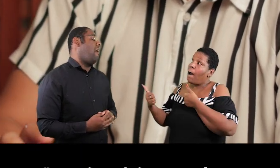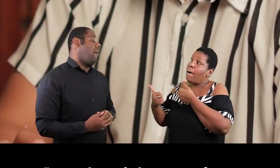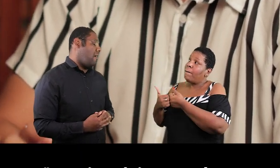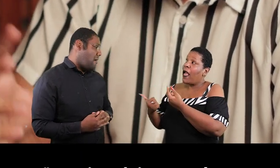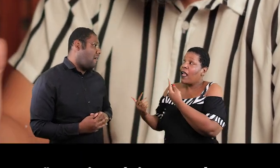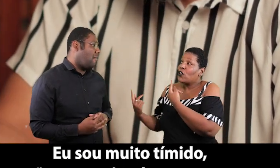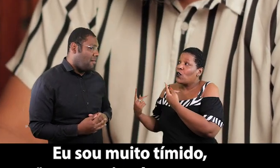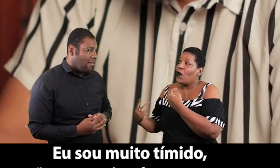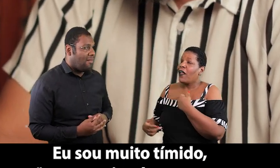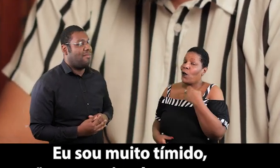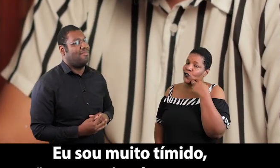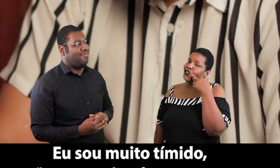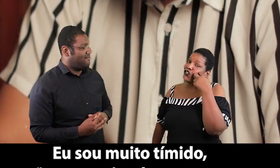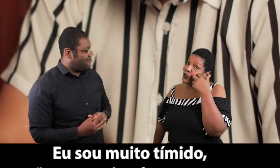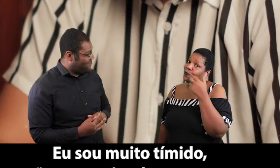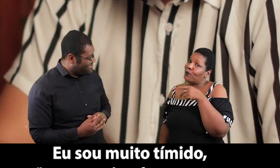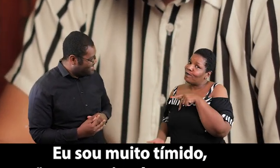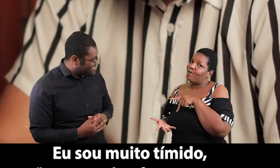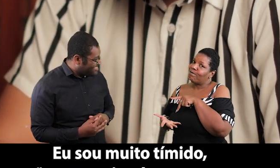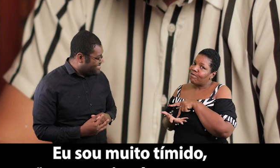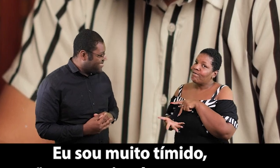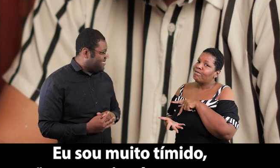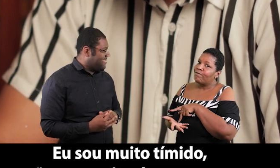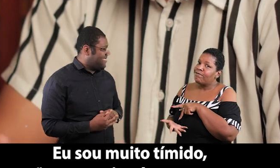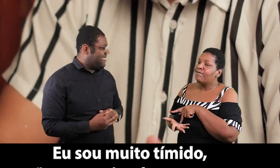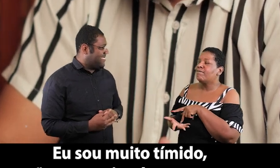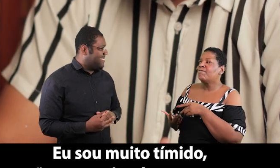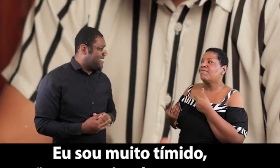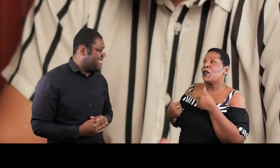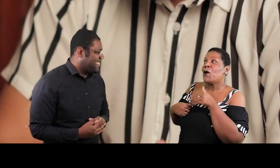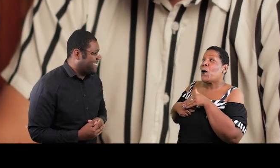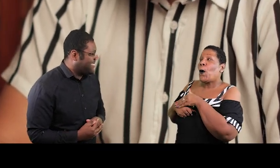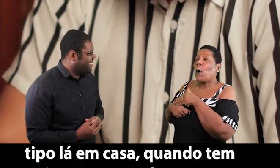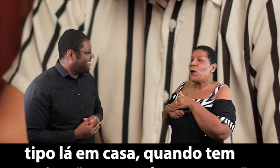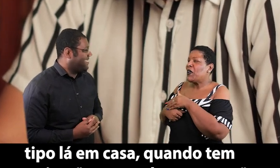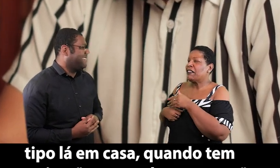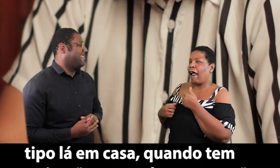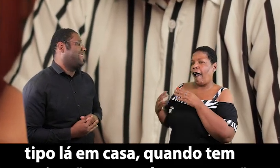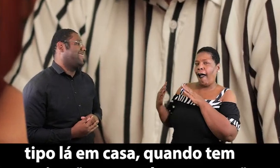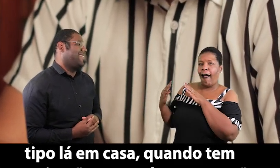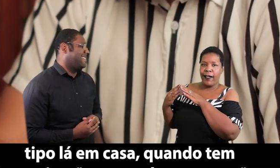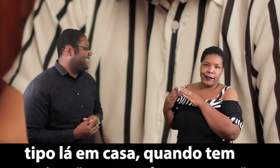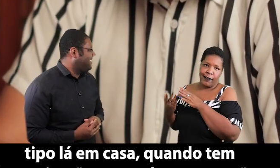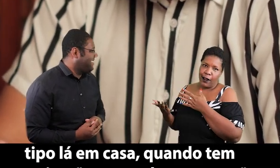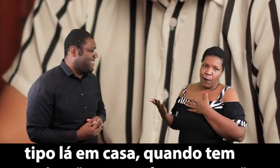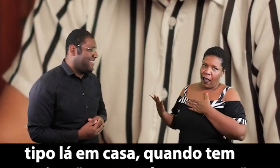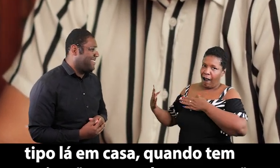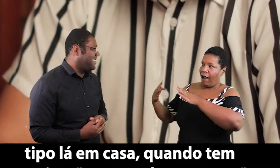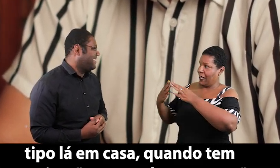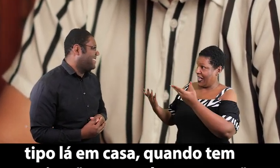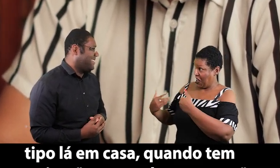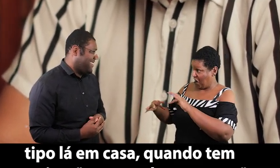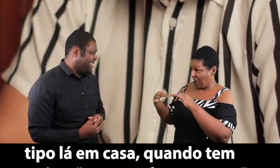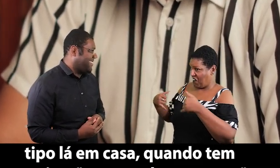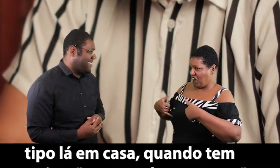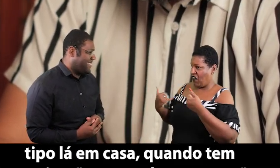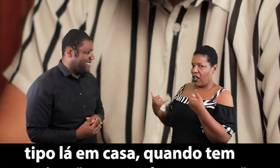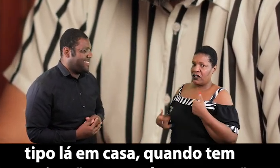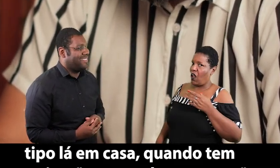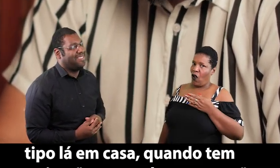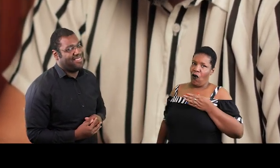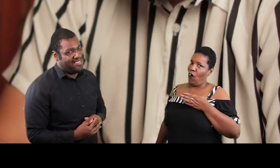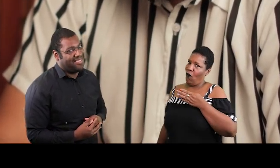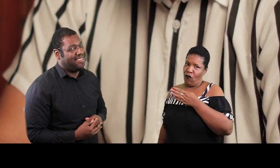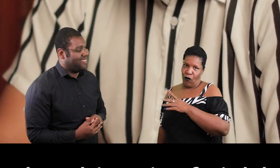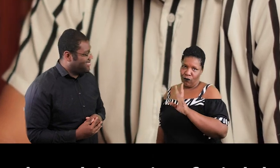próximas conhecem. Eu sou muito tímido, não sou muito de conversar. Tipo, lá em casa, quando tem confraternização, normalmente eu não